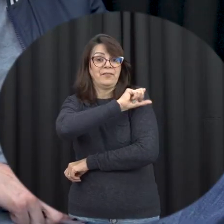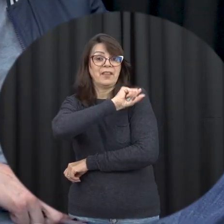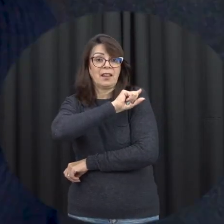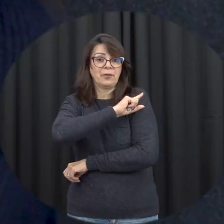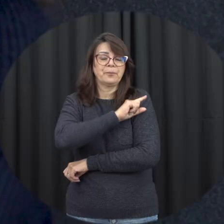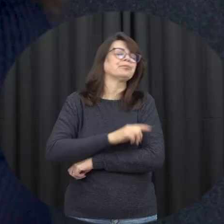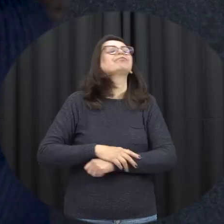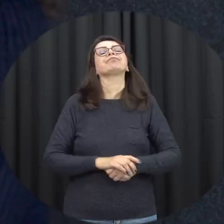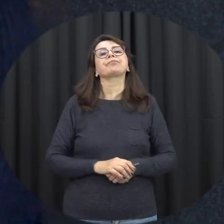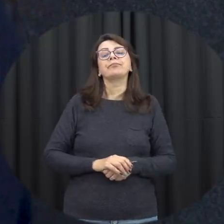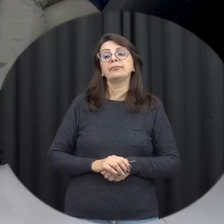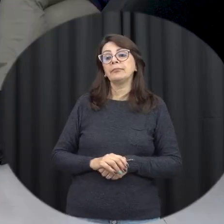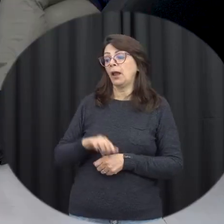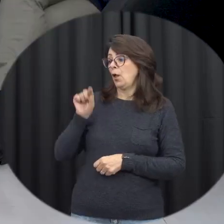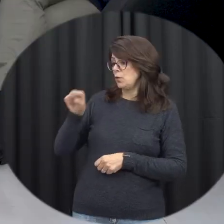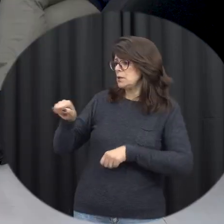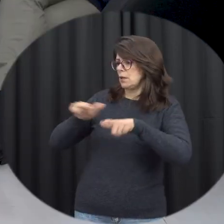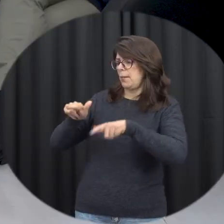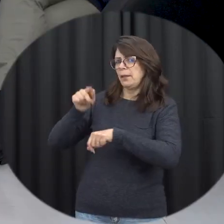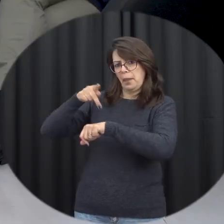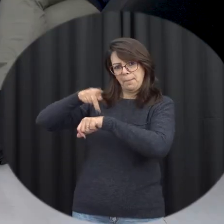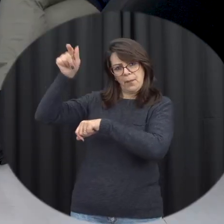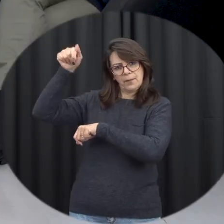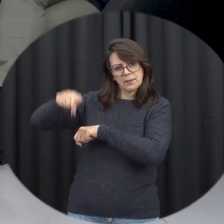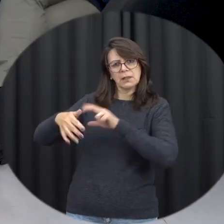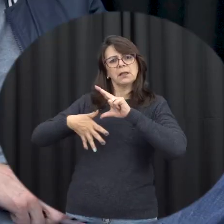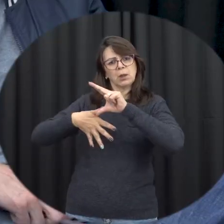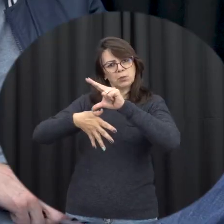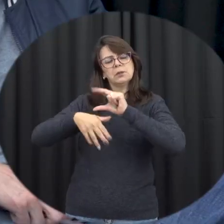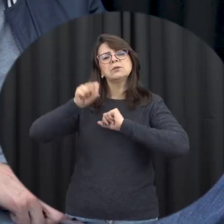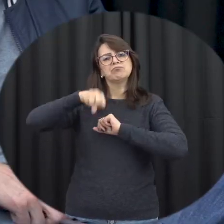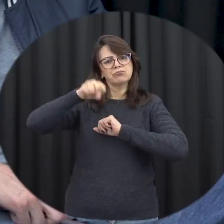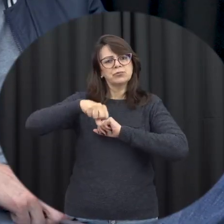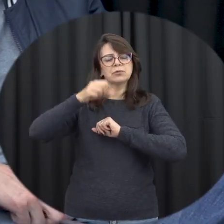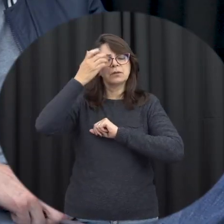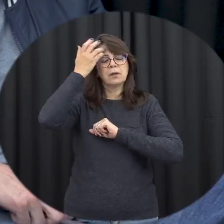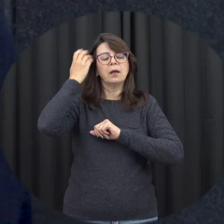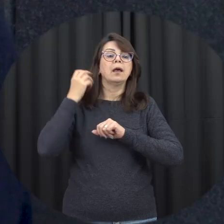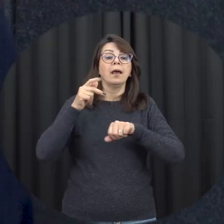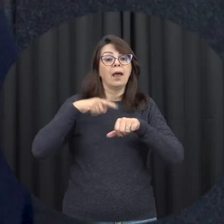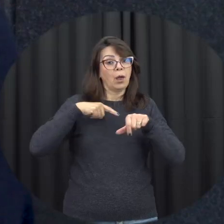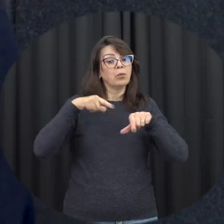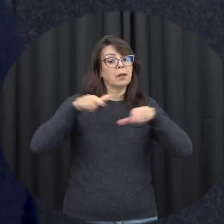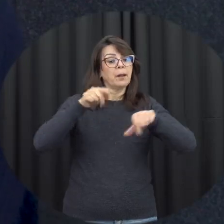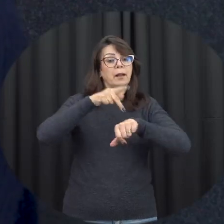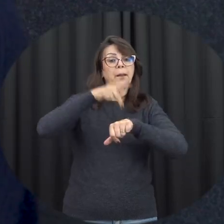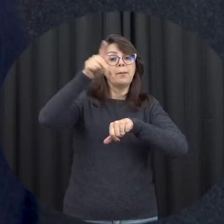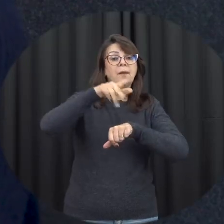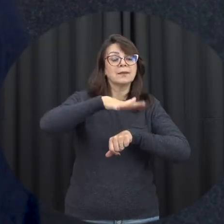na área da pós-graduação aqui na Unila você atua também, né, professora? Isso, eu estou na pós-graduação de Políticas Públicas e